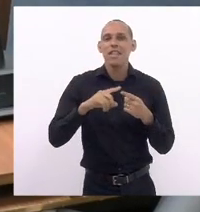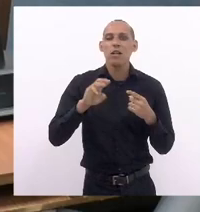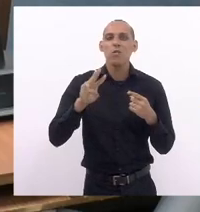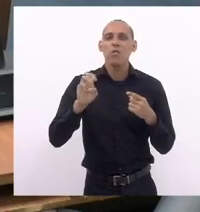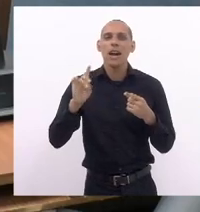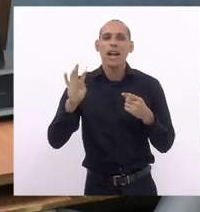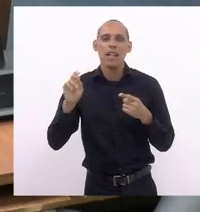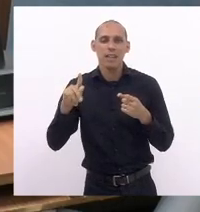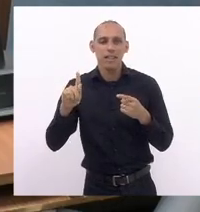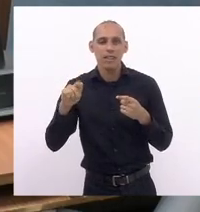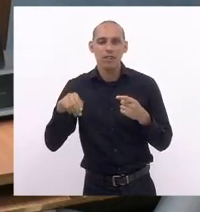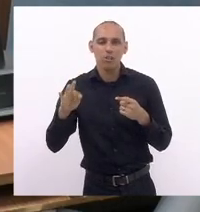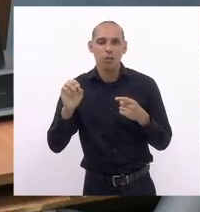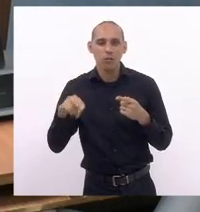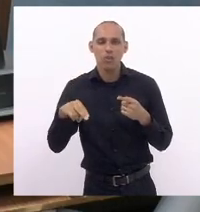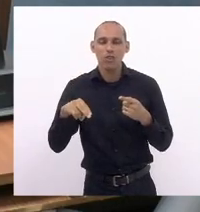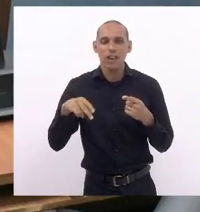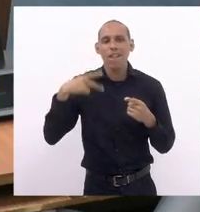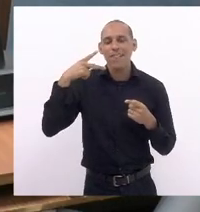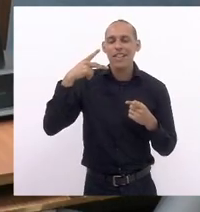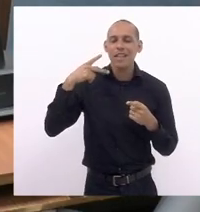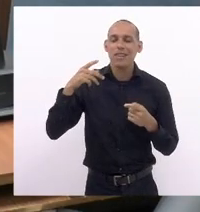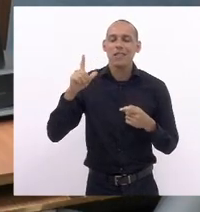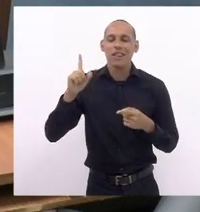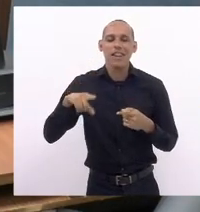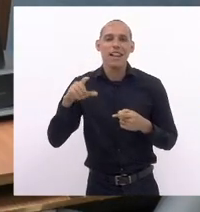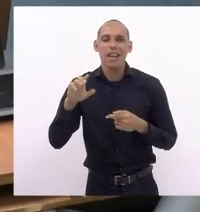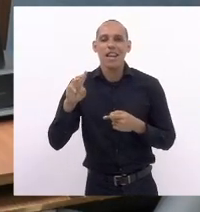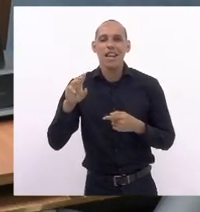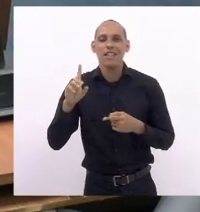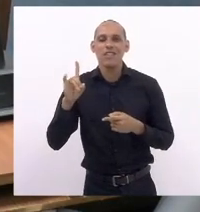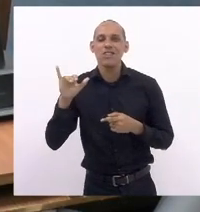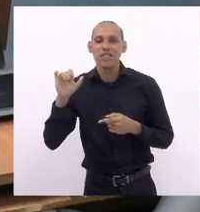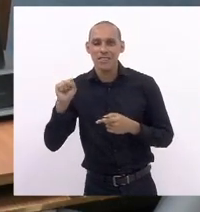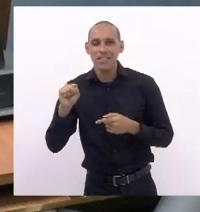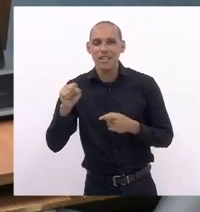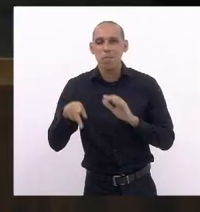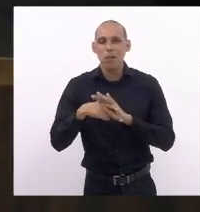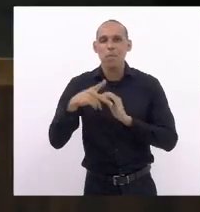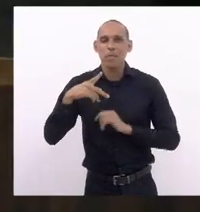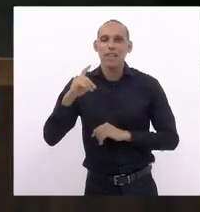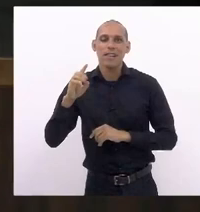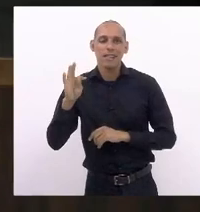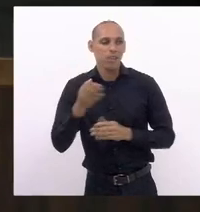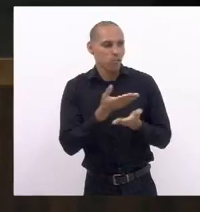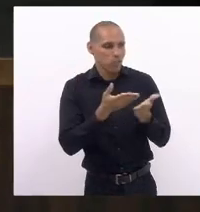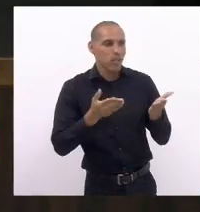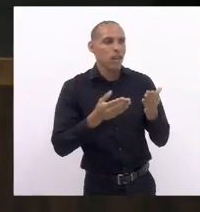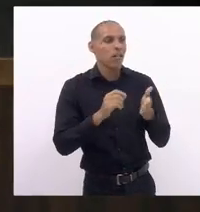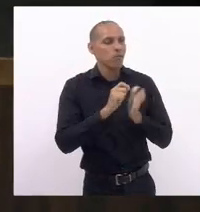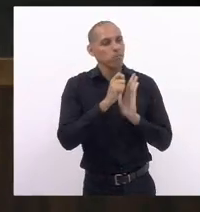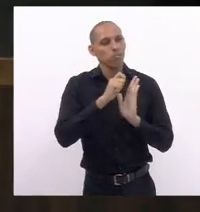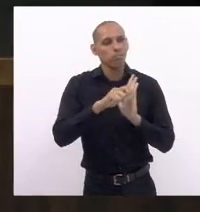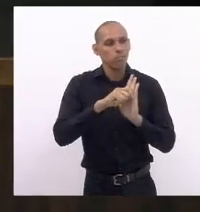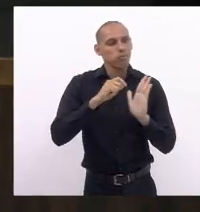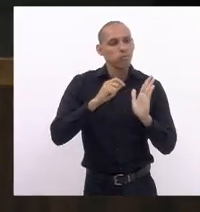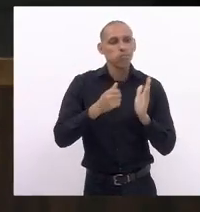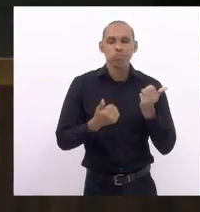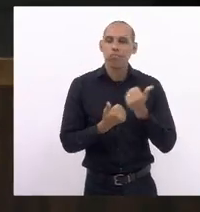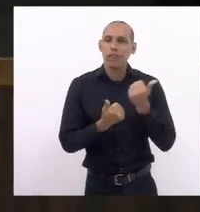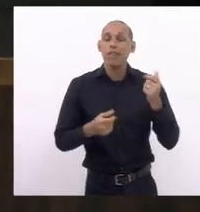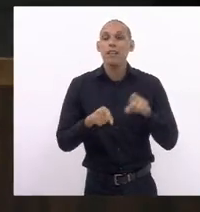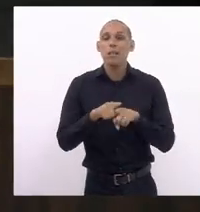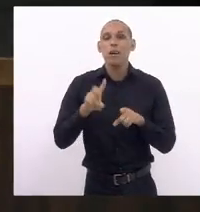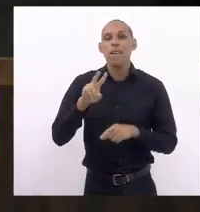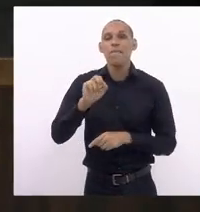O Wellington Dias é o nosso vereador da cidade do Rio de Janeiro, lá do PDT. Nossos cumprimentos a ele. E deputado Valdo